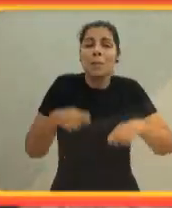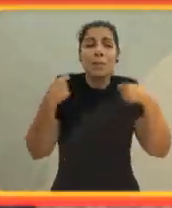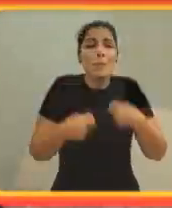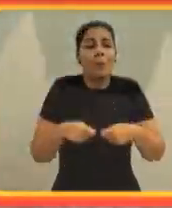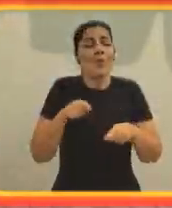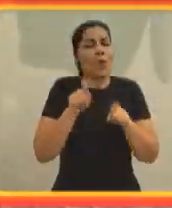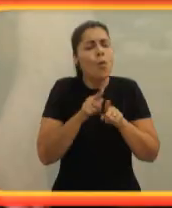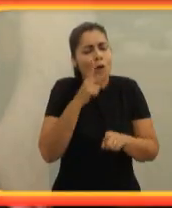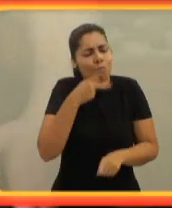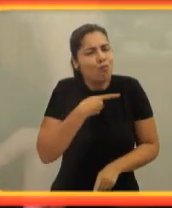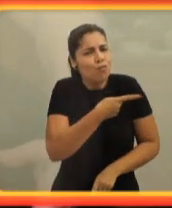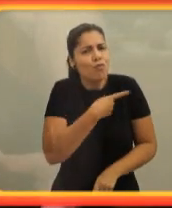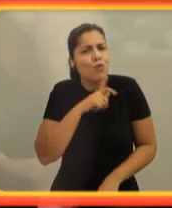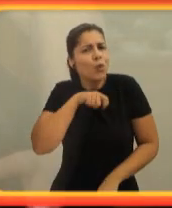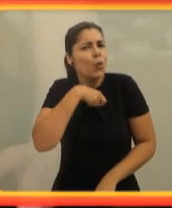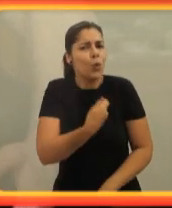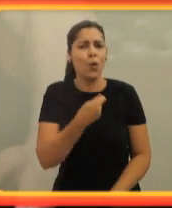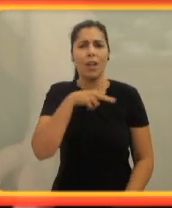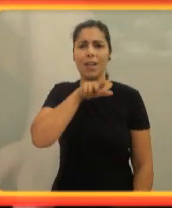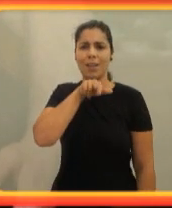isso.